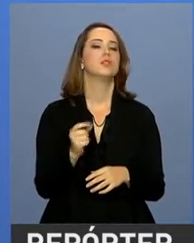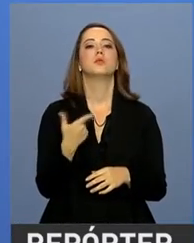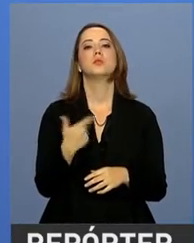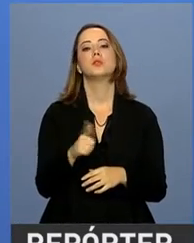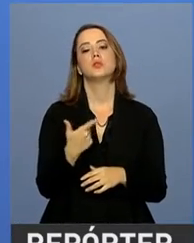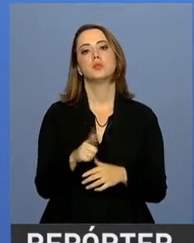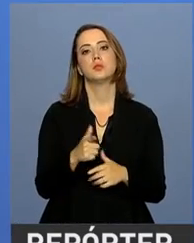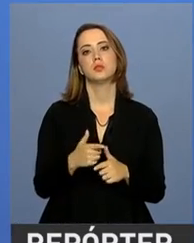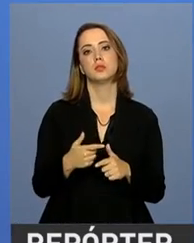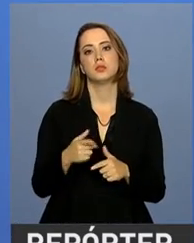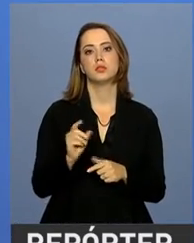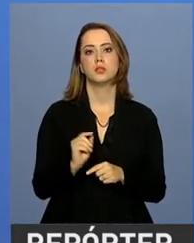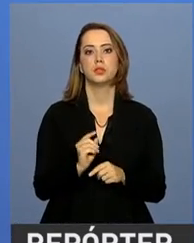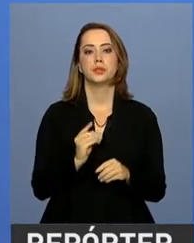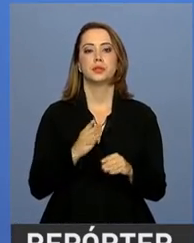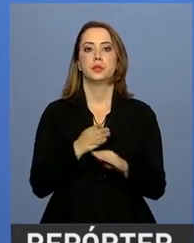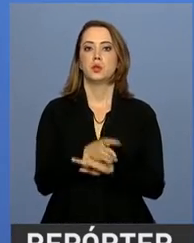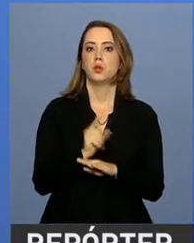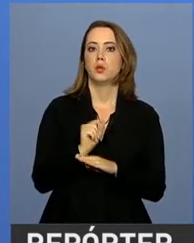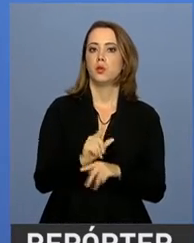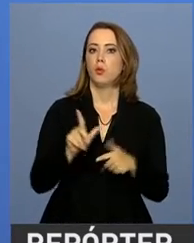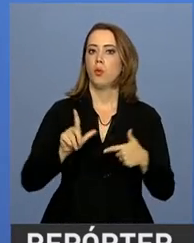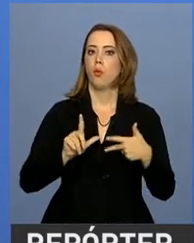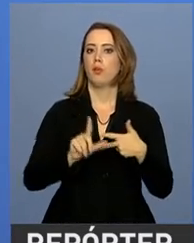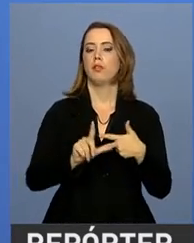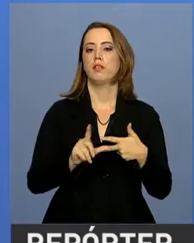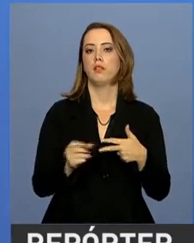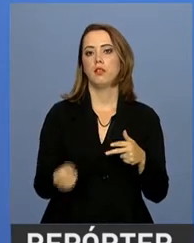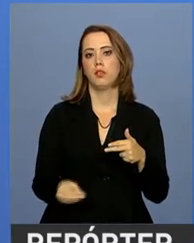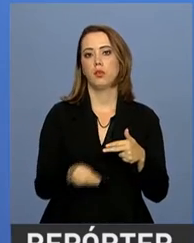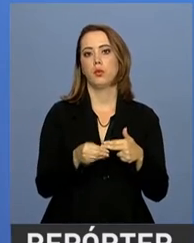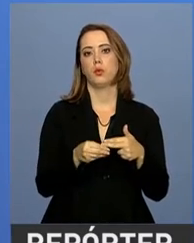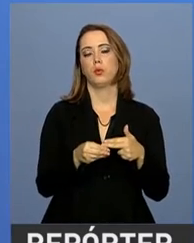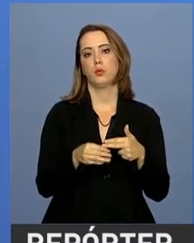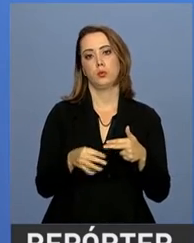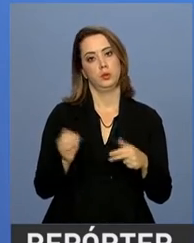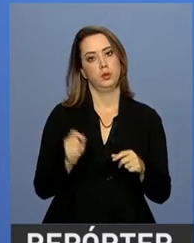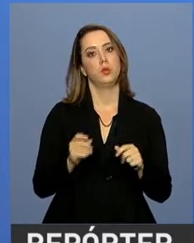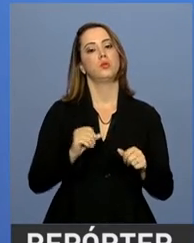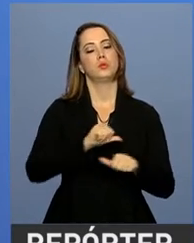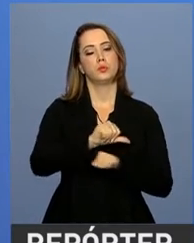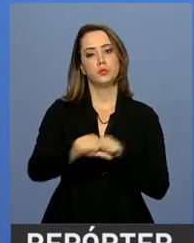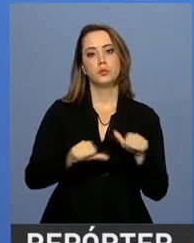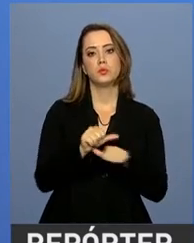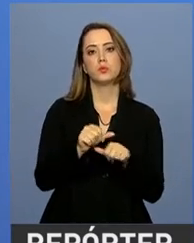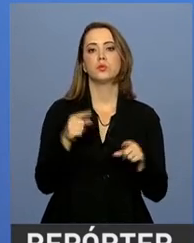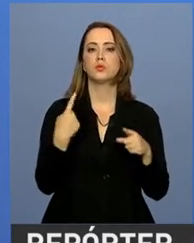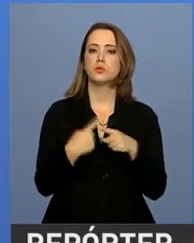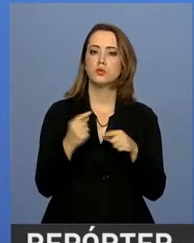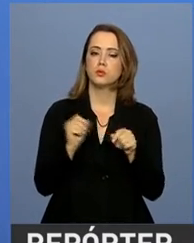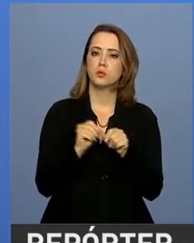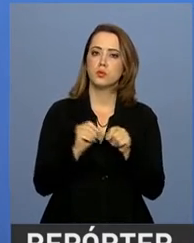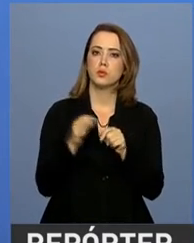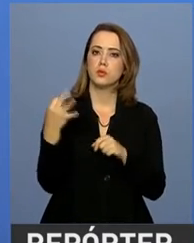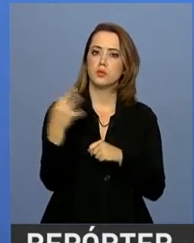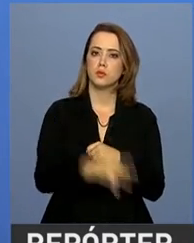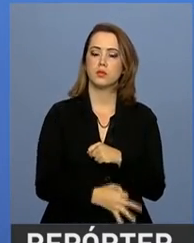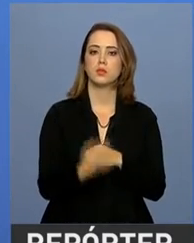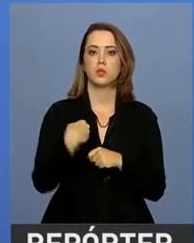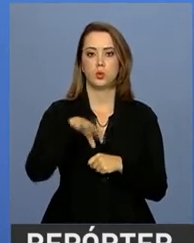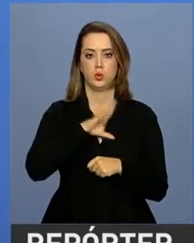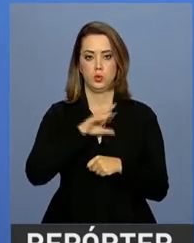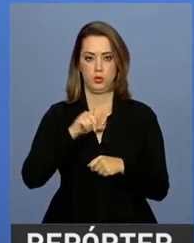poderia haver uma invasão da competência legislativa, o projeto foi muito adequado ao dizer, muito bem, nós damos um